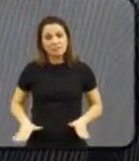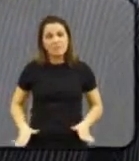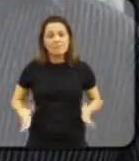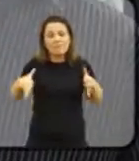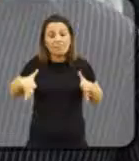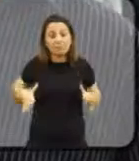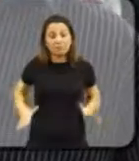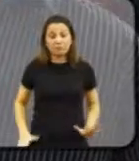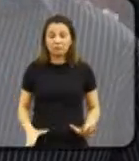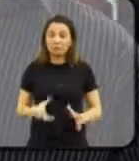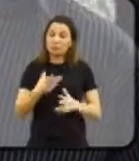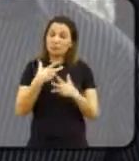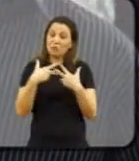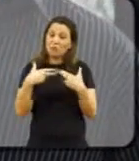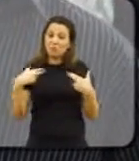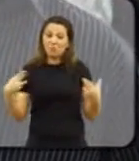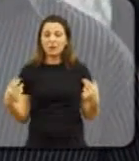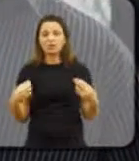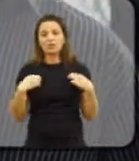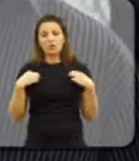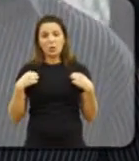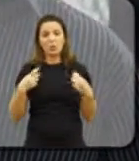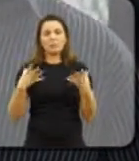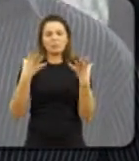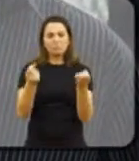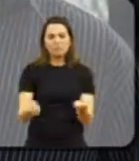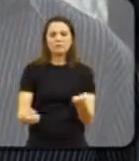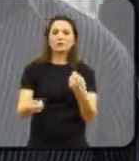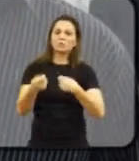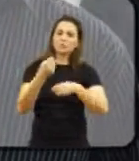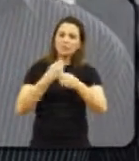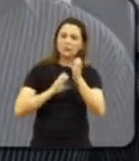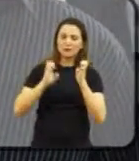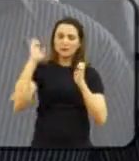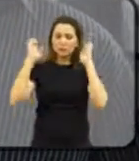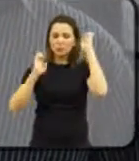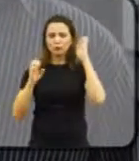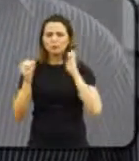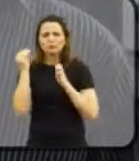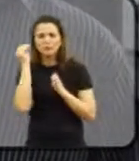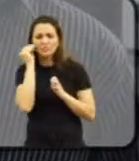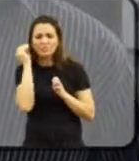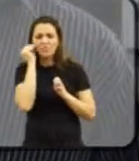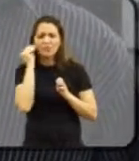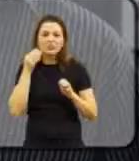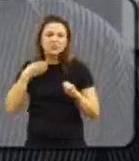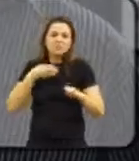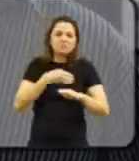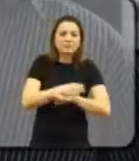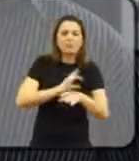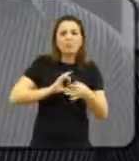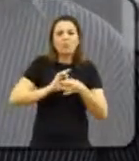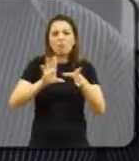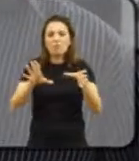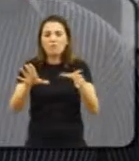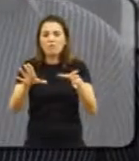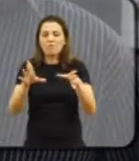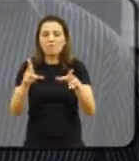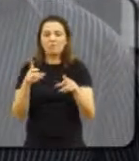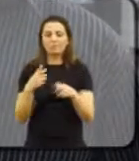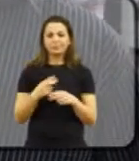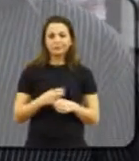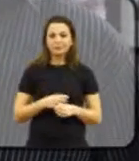blazer. Aceita no comércio, na indústria. Em qualquer lugar que elas fizerem um teste de costura, elas passam com